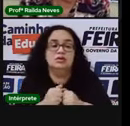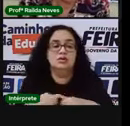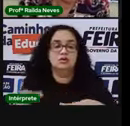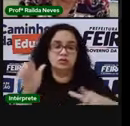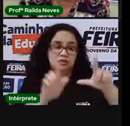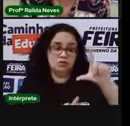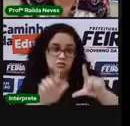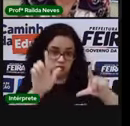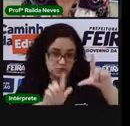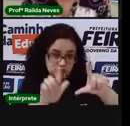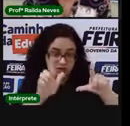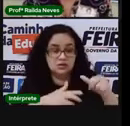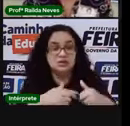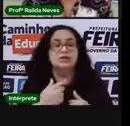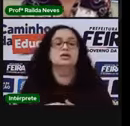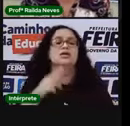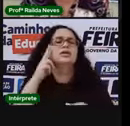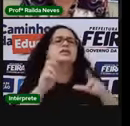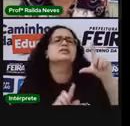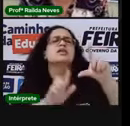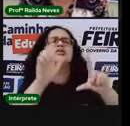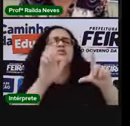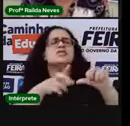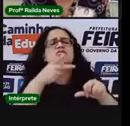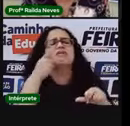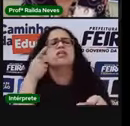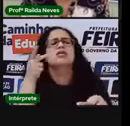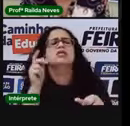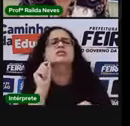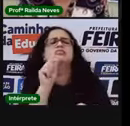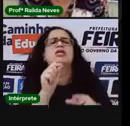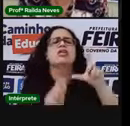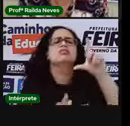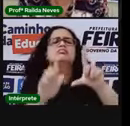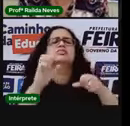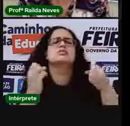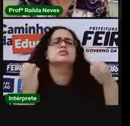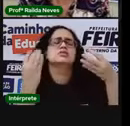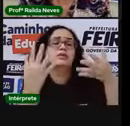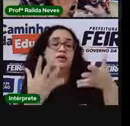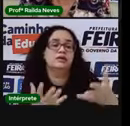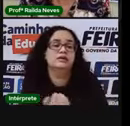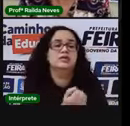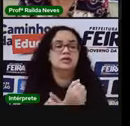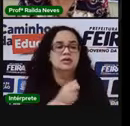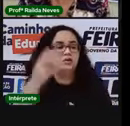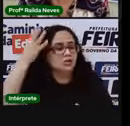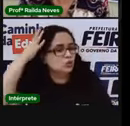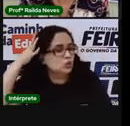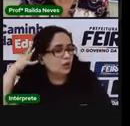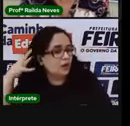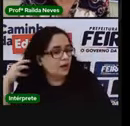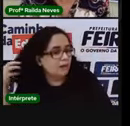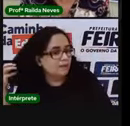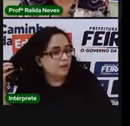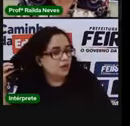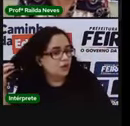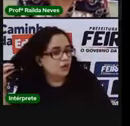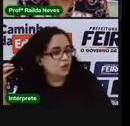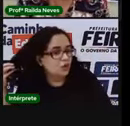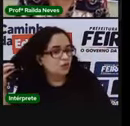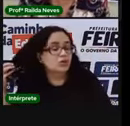grande rede, surgiu essa discussão da questão do cabelo